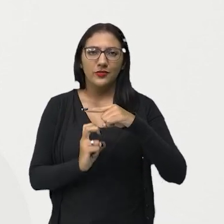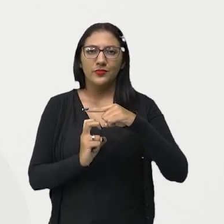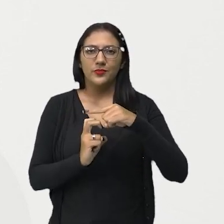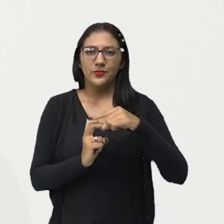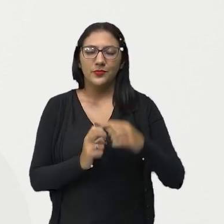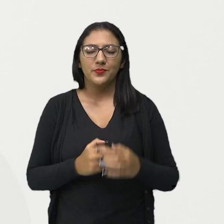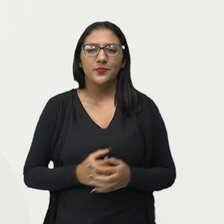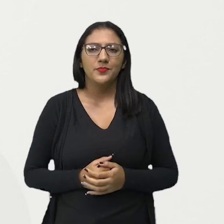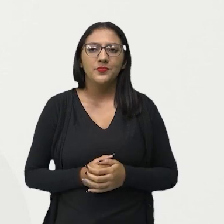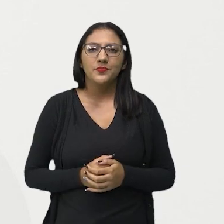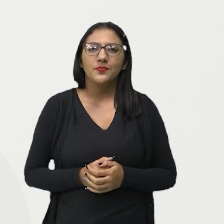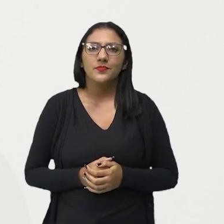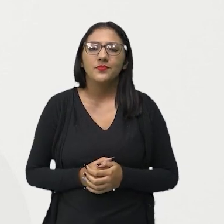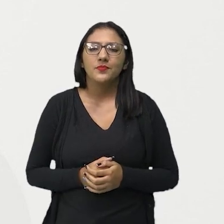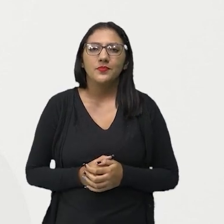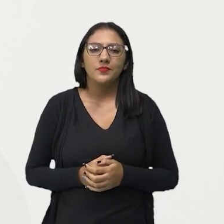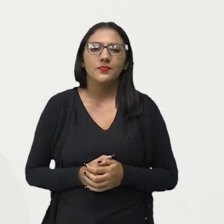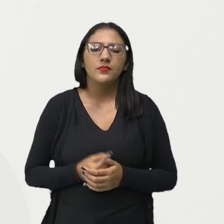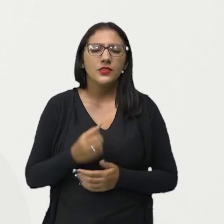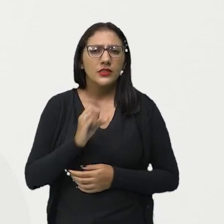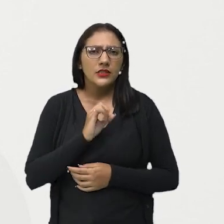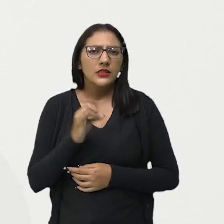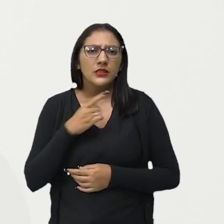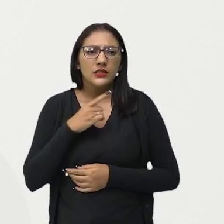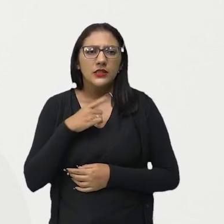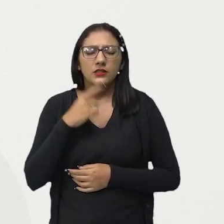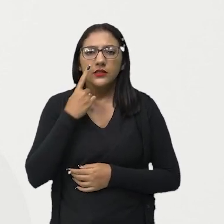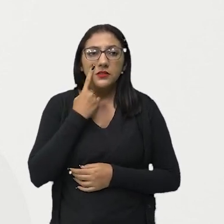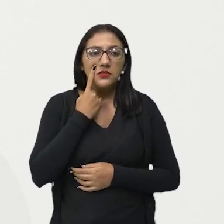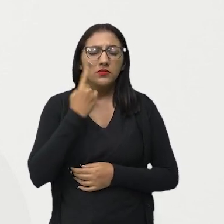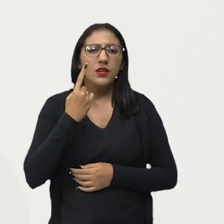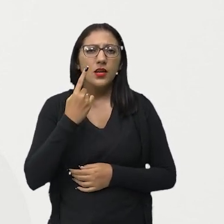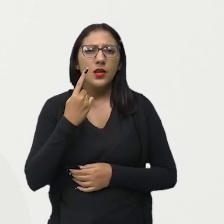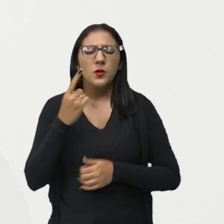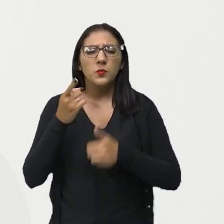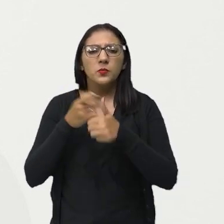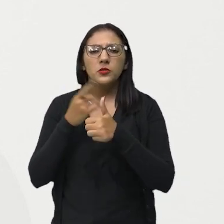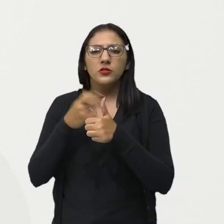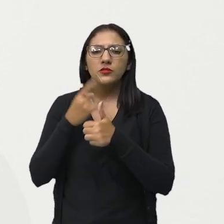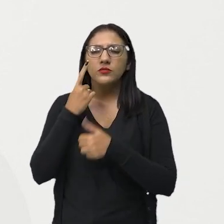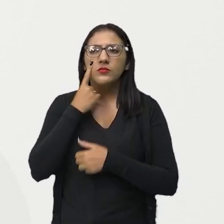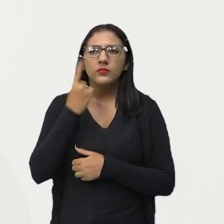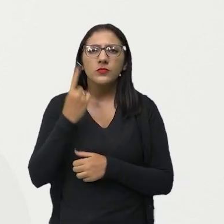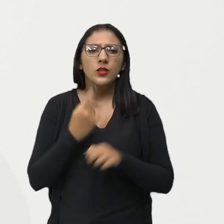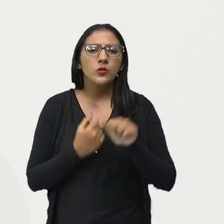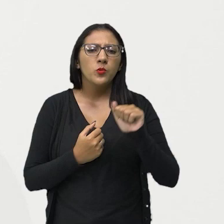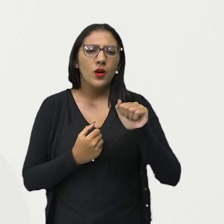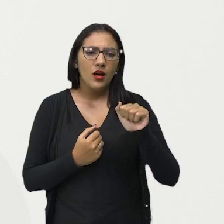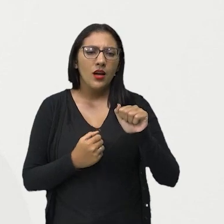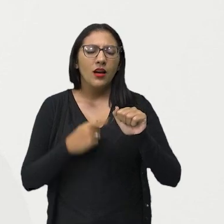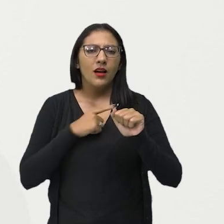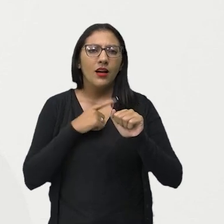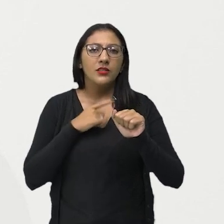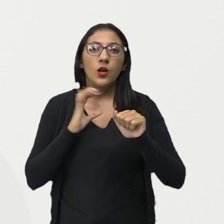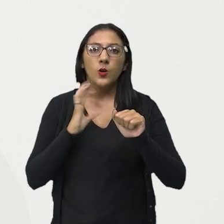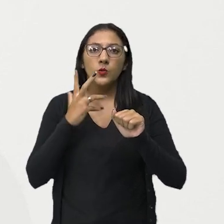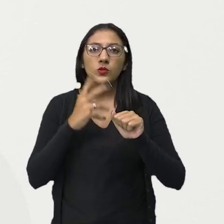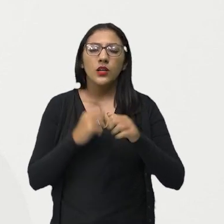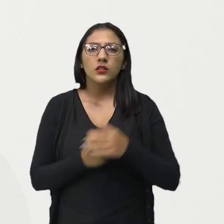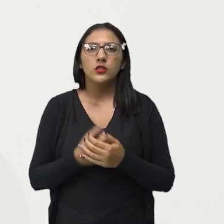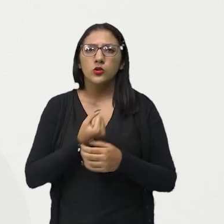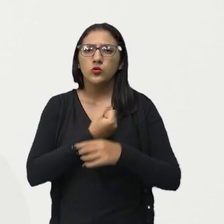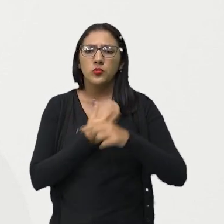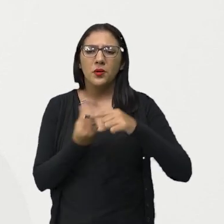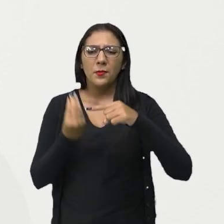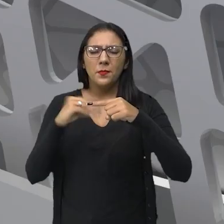7/5. Quando nós estamos diante do primeiro caso, né, que é os denominadores iguais,